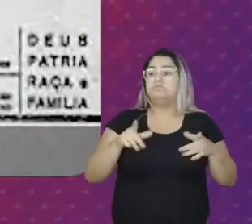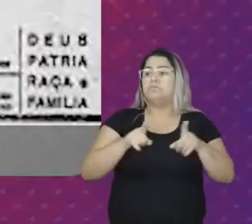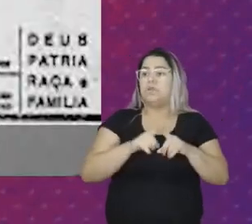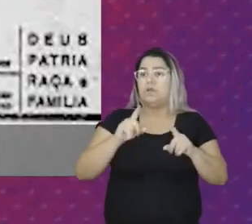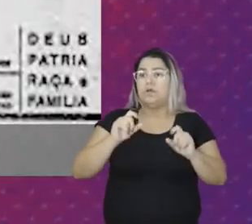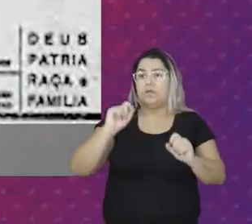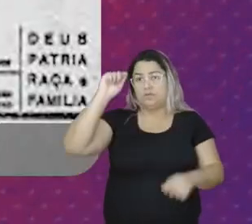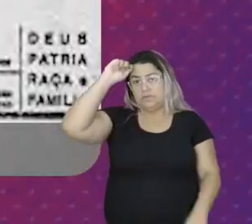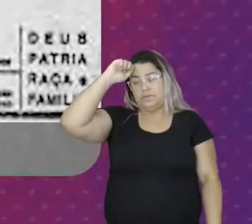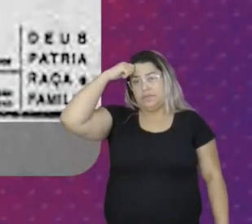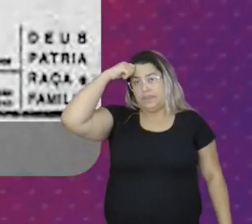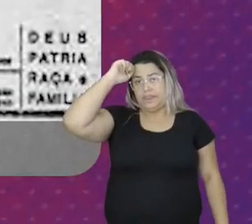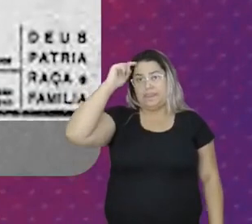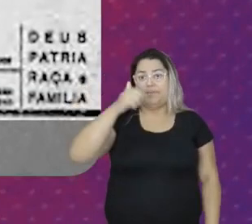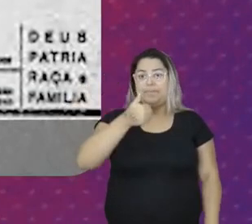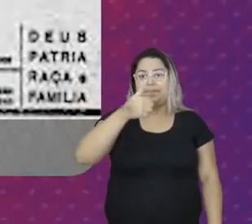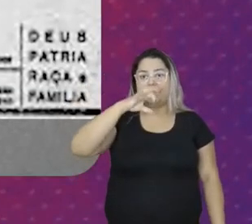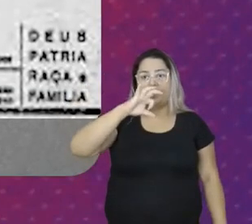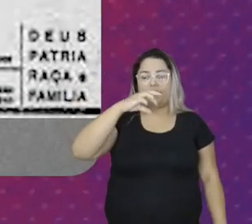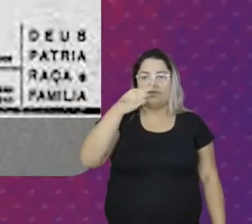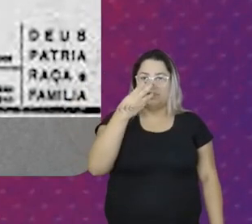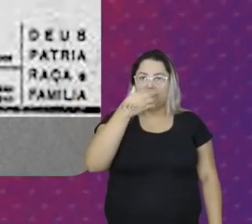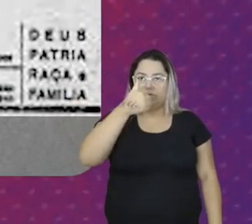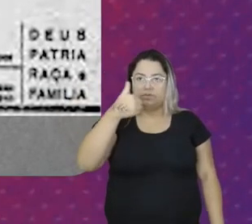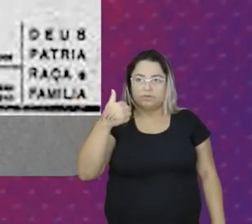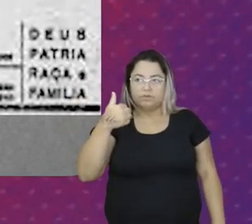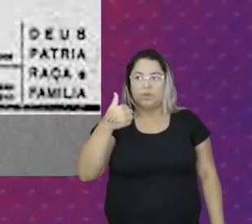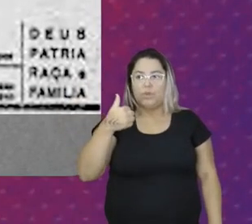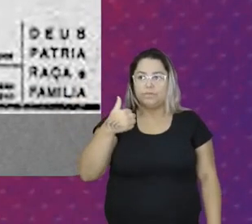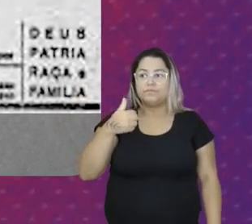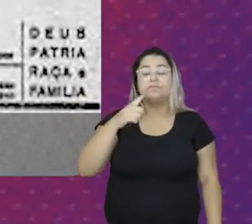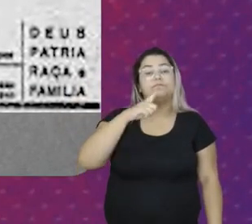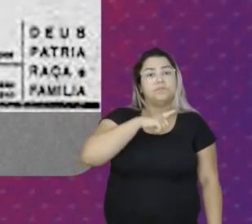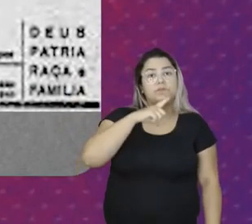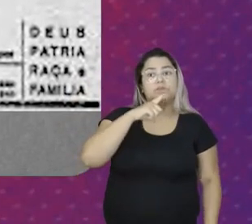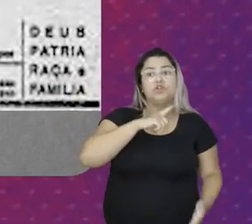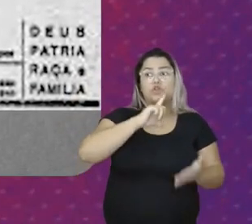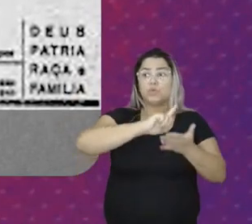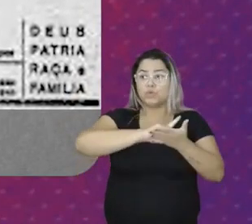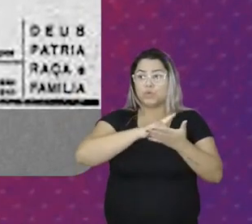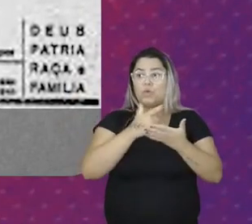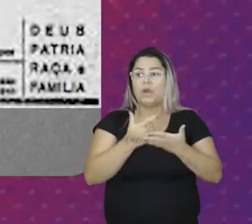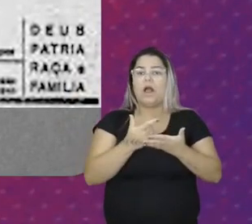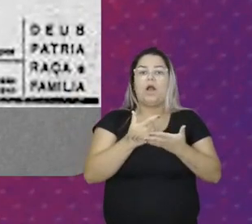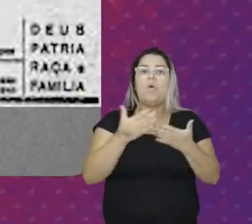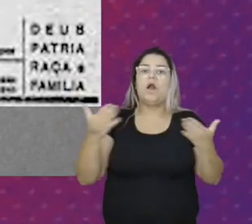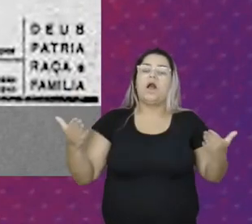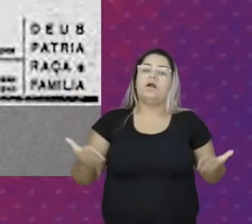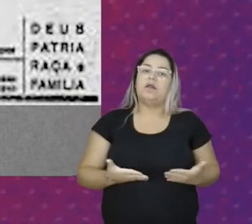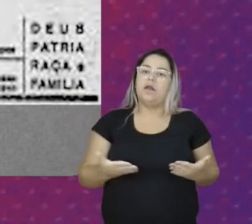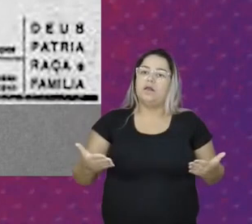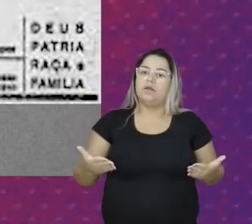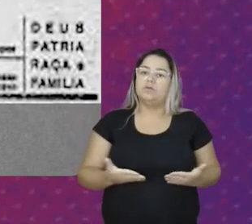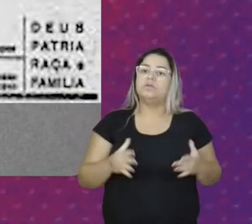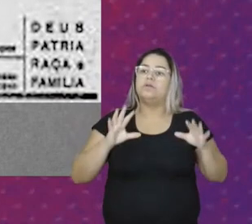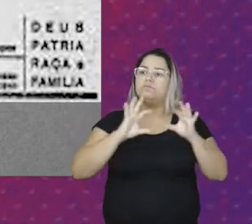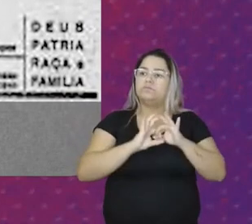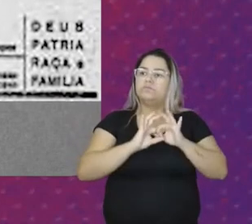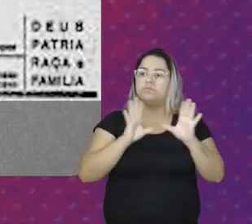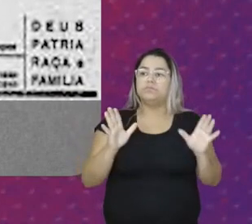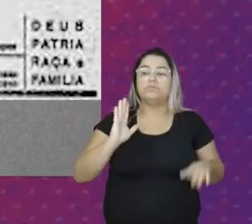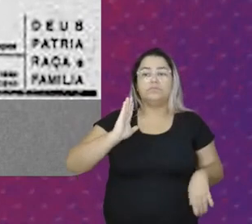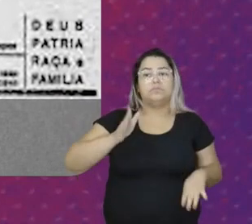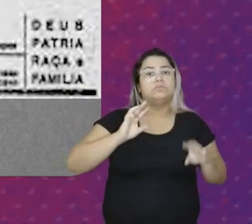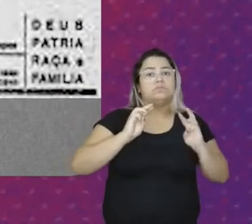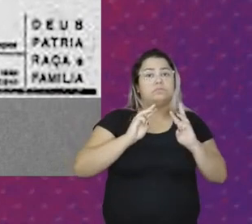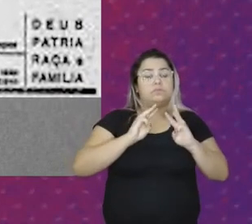Brasileira, instituída em 1931, e que tinha um jornal, né? E que agora esse jornal está disponível já na